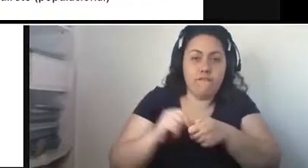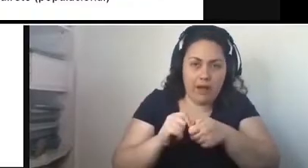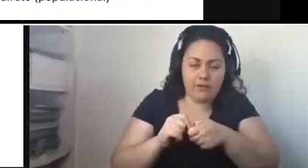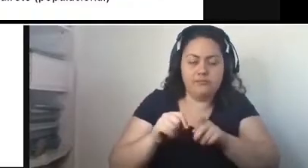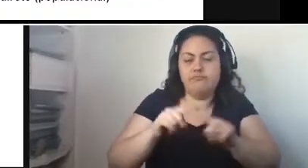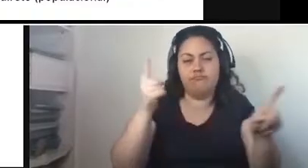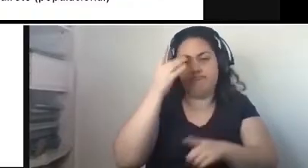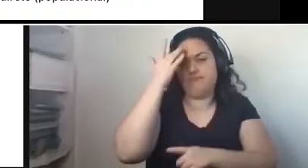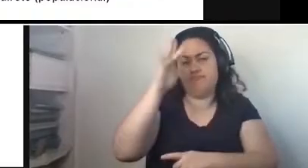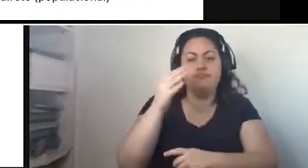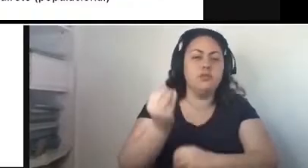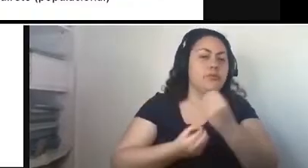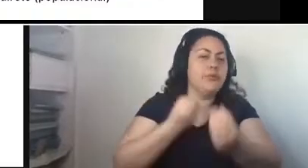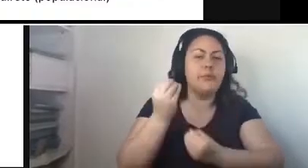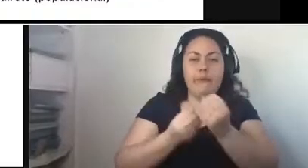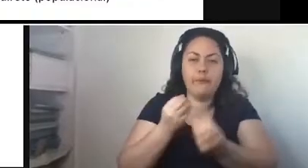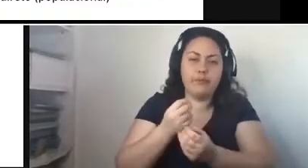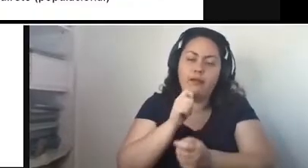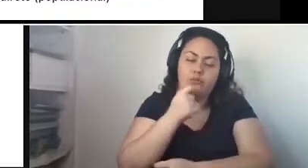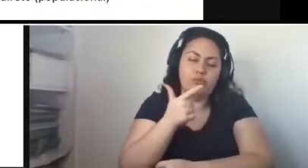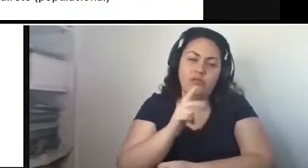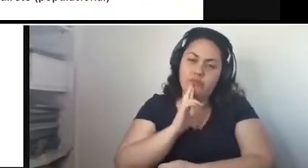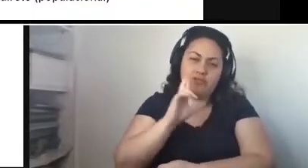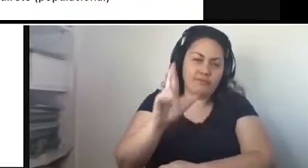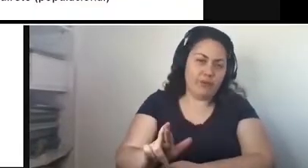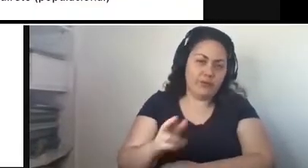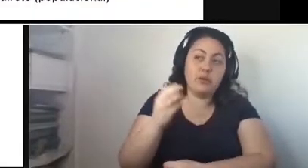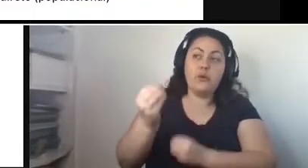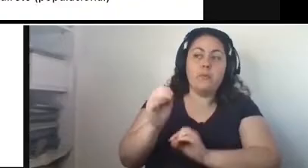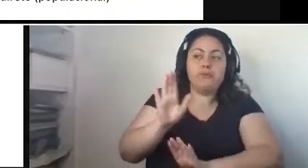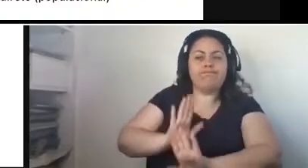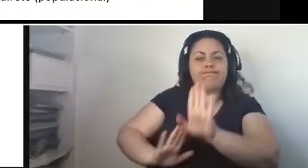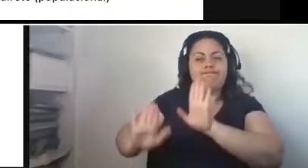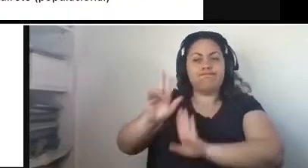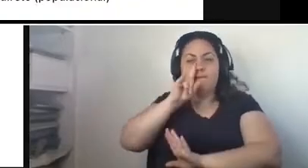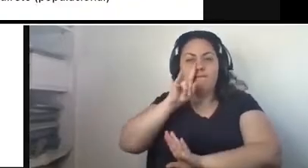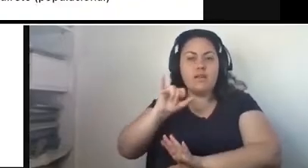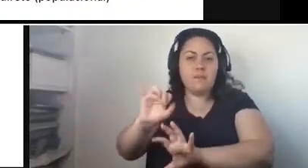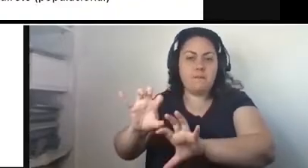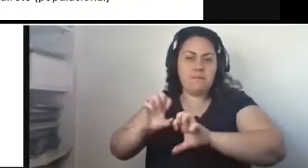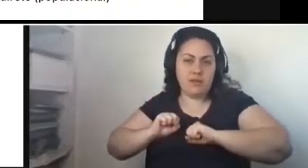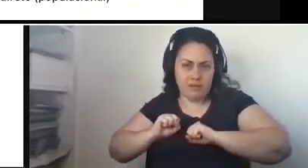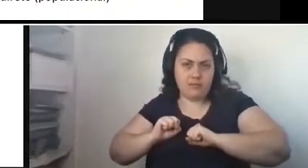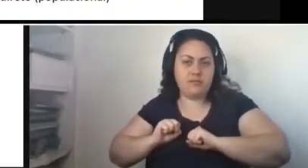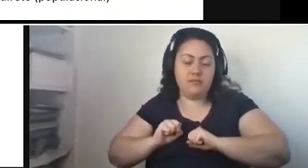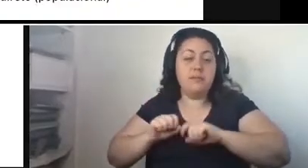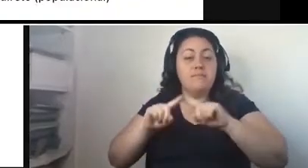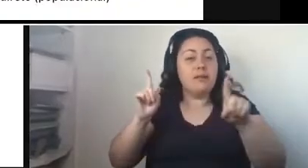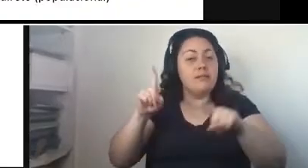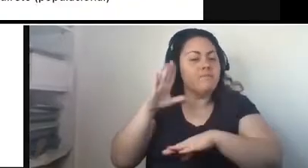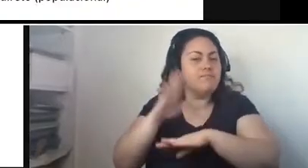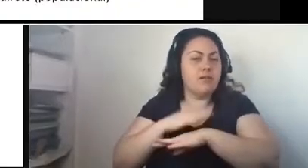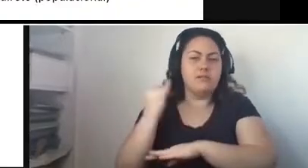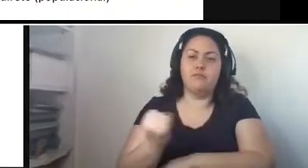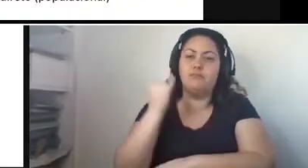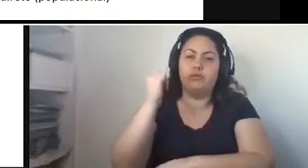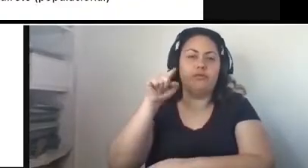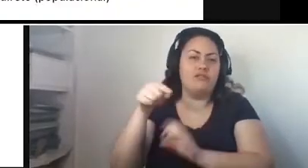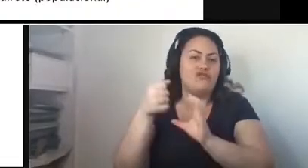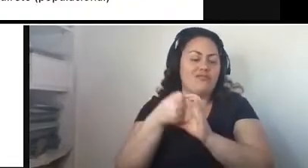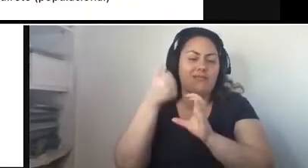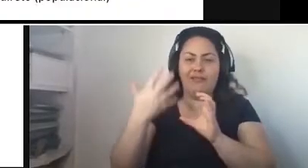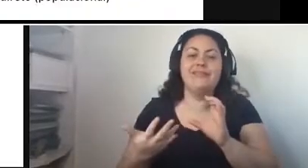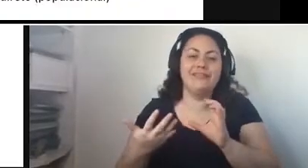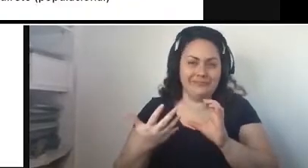quanto que elas conseguem bloquear, né, a infecção. Isso seria o efeito mais importante, porque